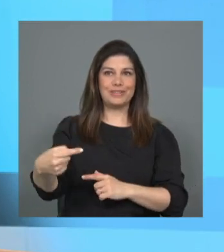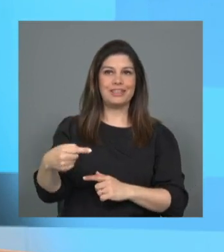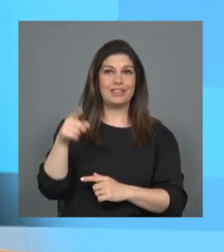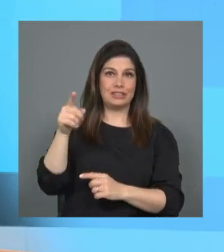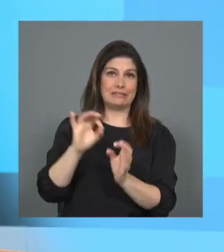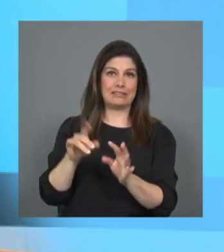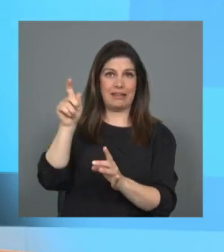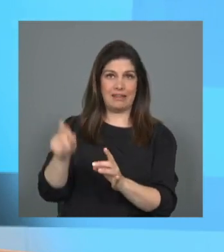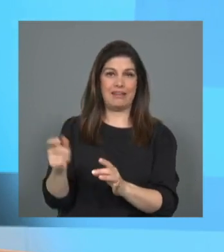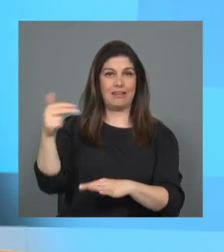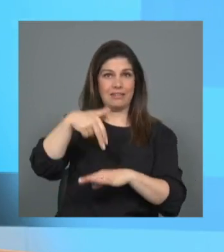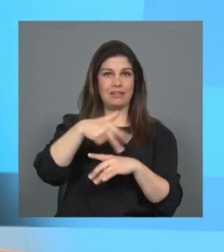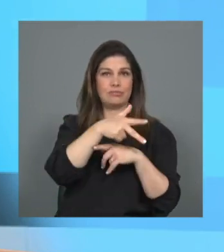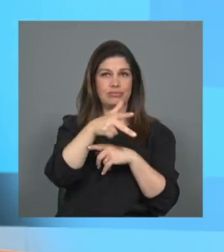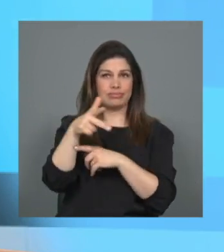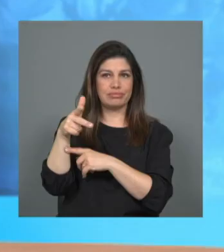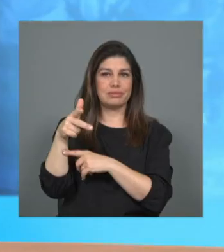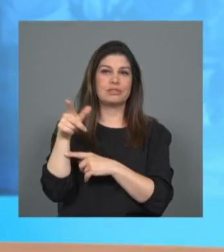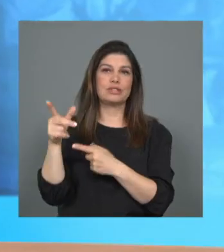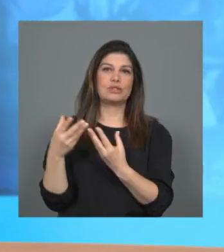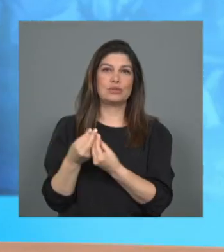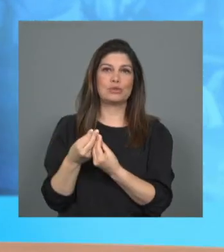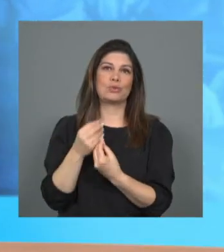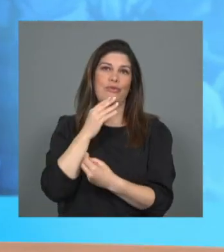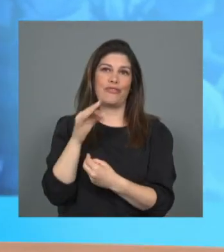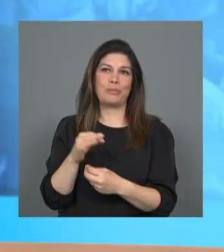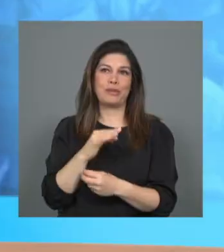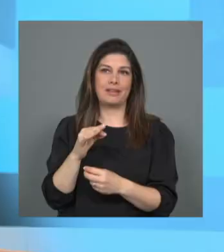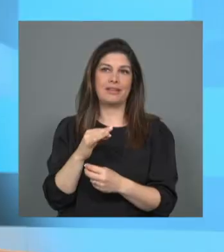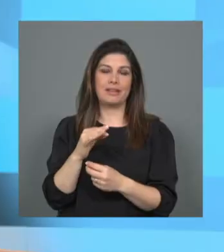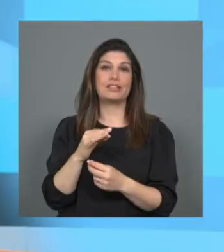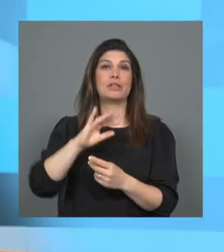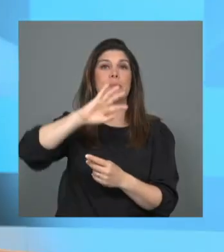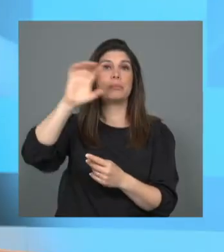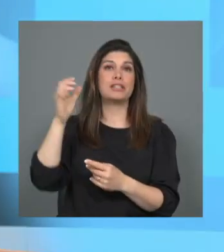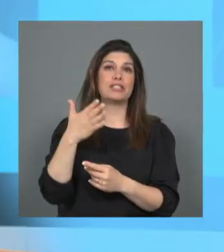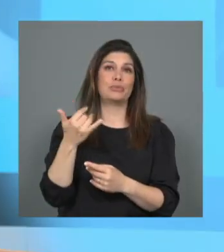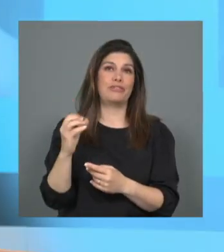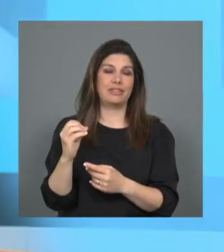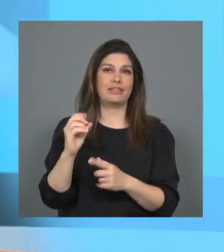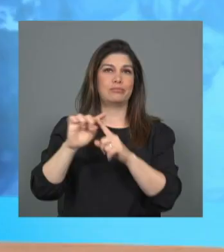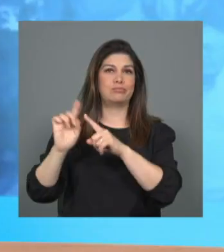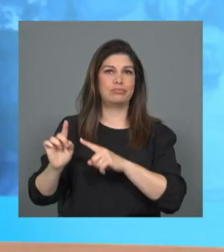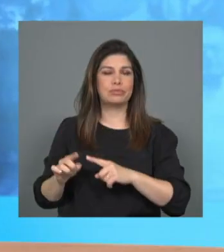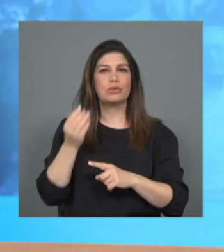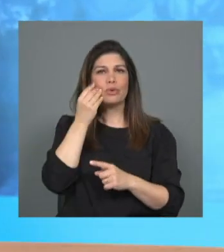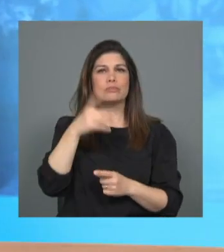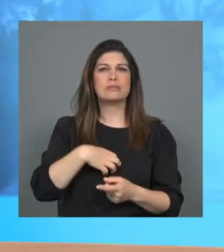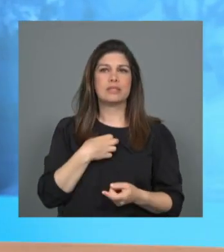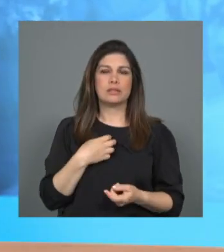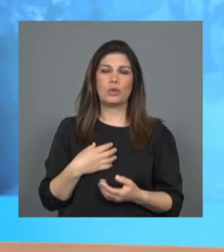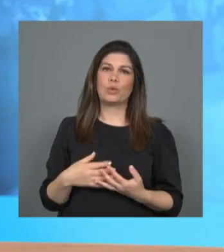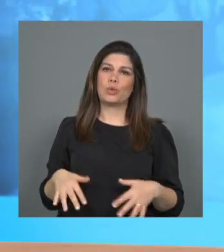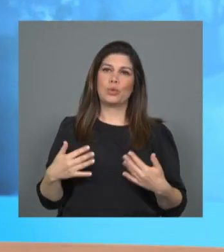a fazer a reportagem, juntamente com famílias de mais de 120 países? Foi intenso. O formato